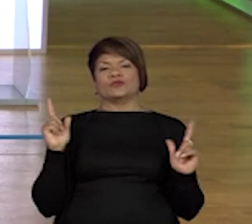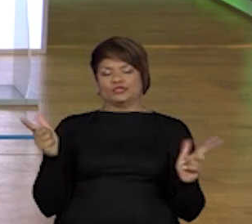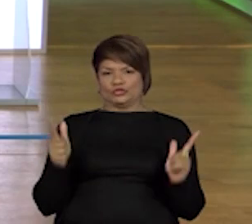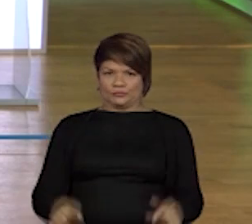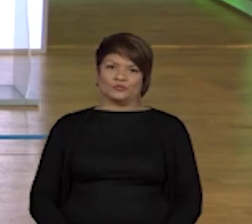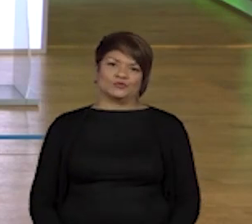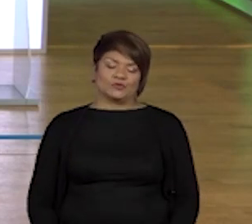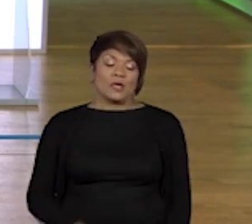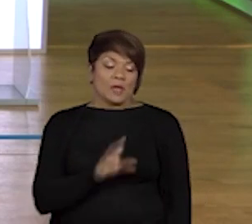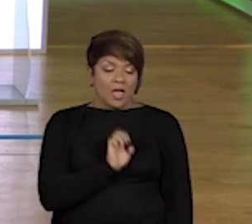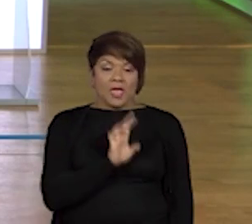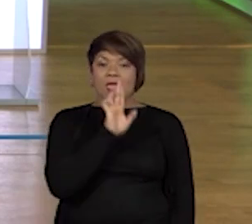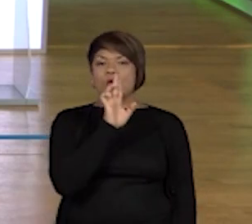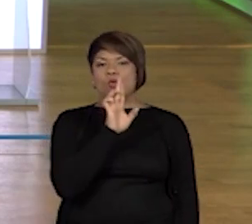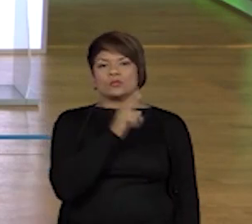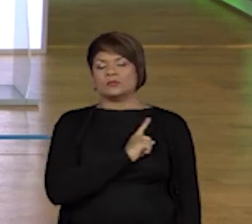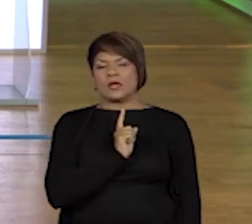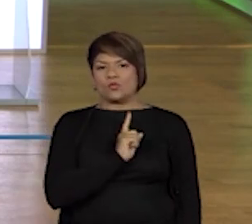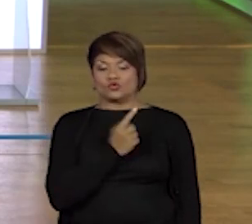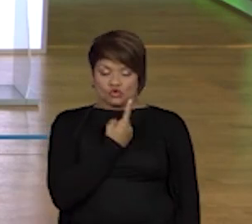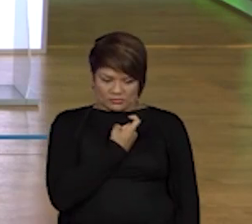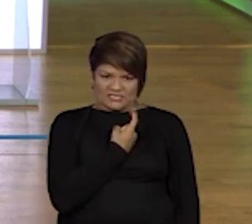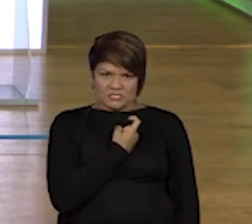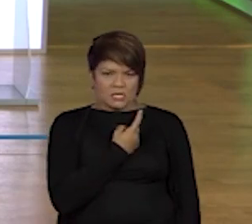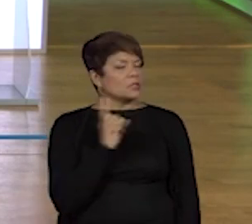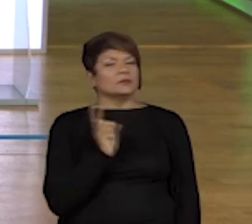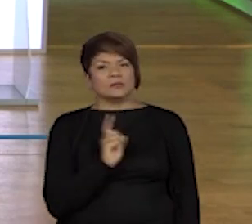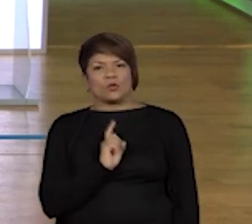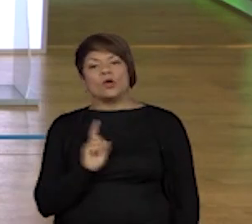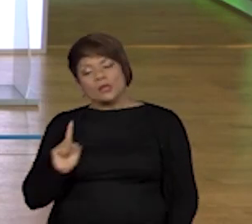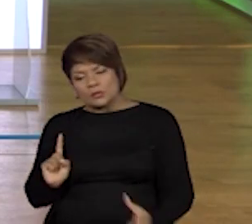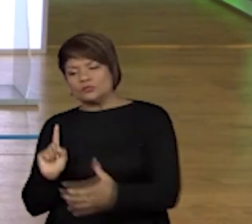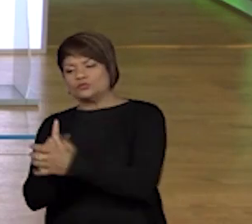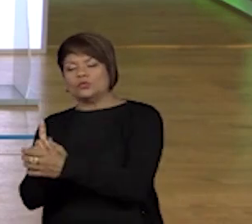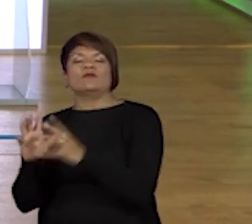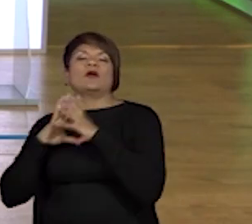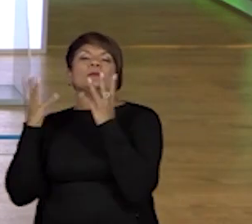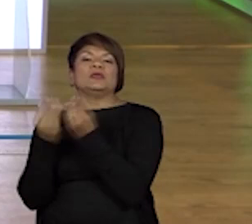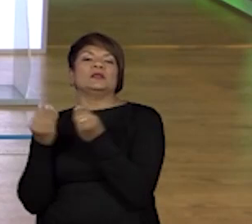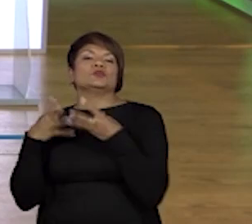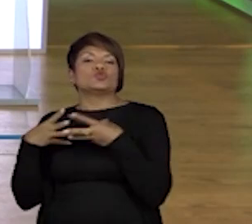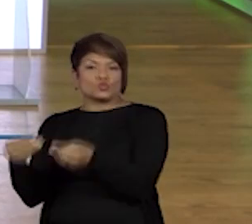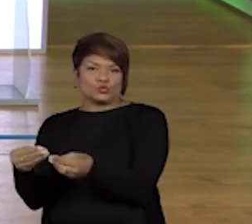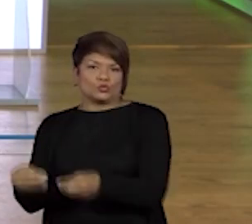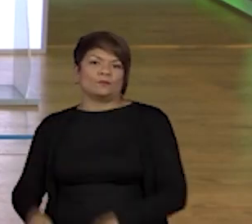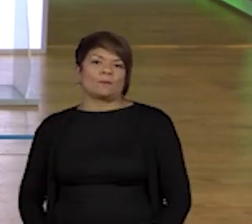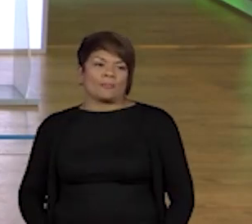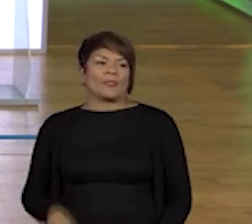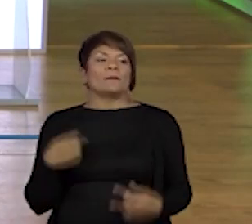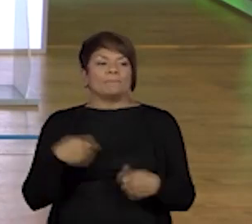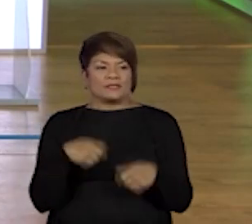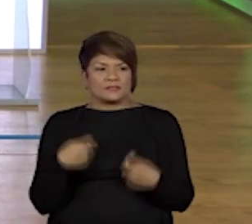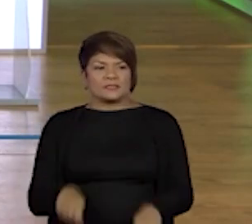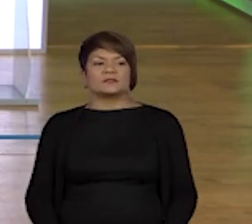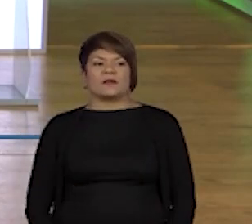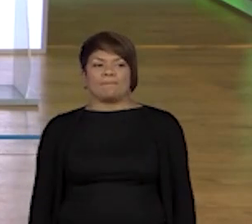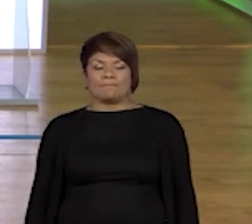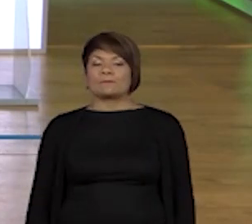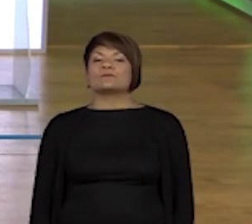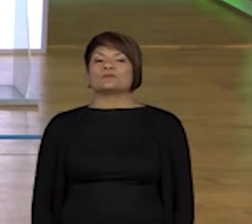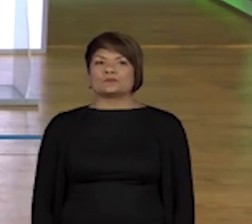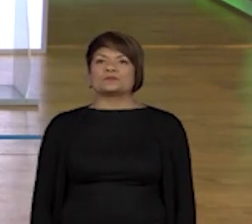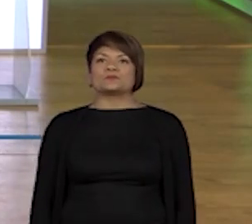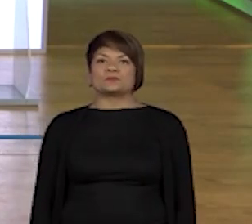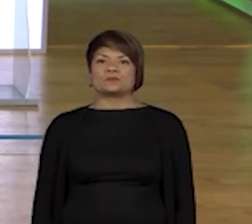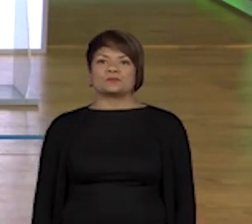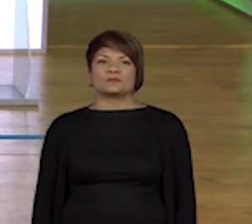eu, usou no plural, na primeira pessoa, que é importante, que vai fazer diferença, que é uma característica desse tipo de gênero.